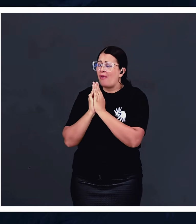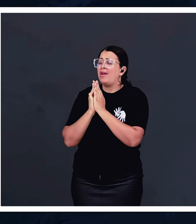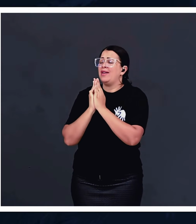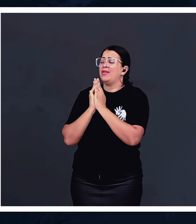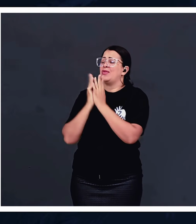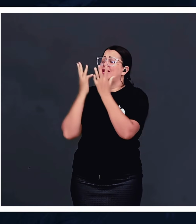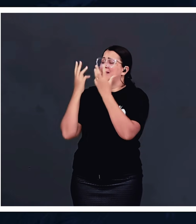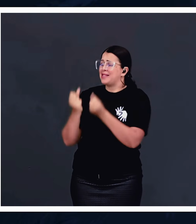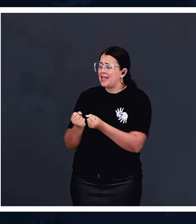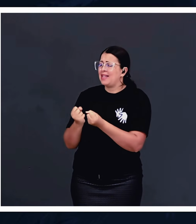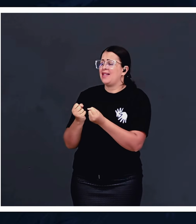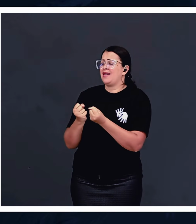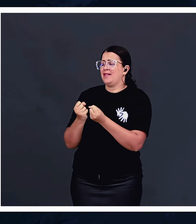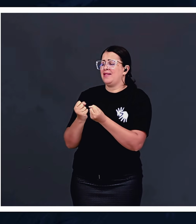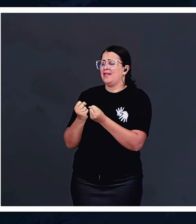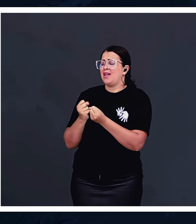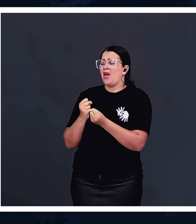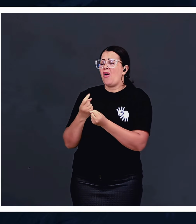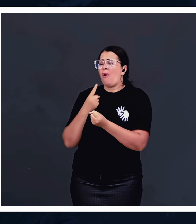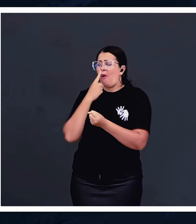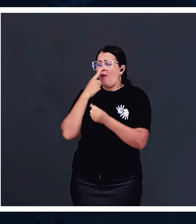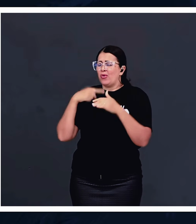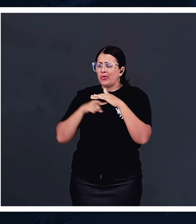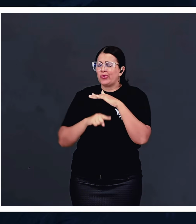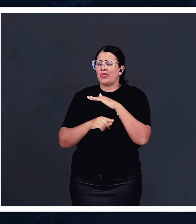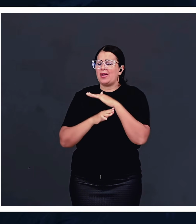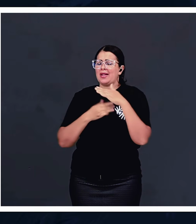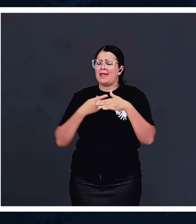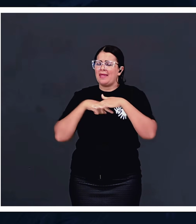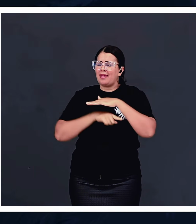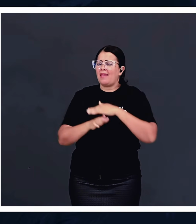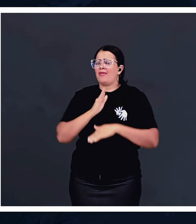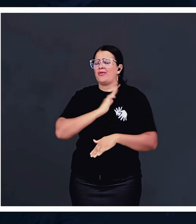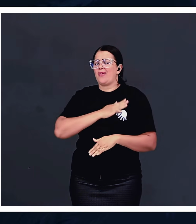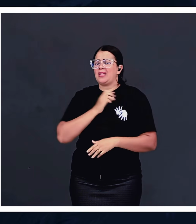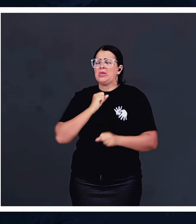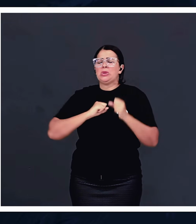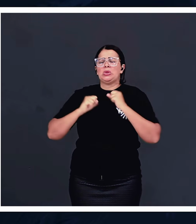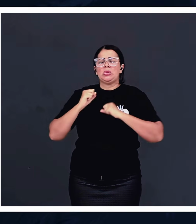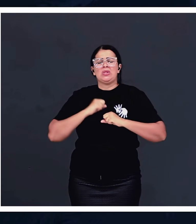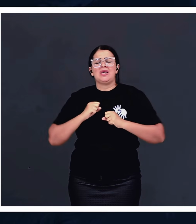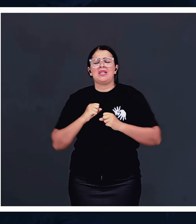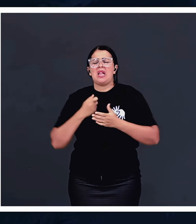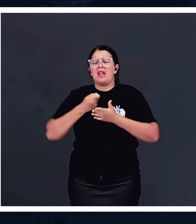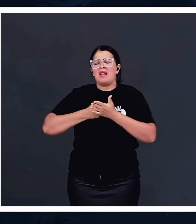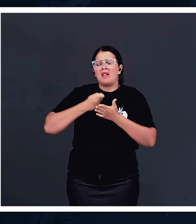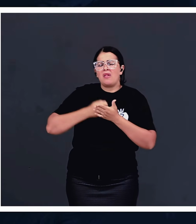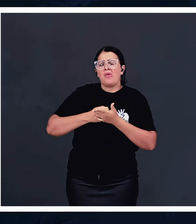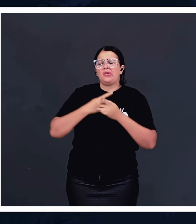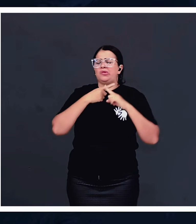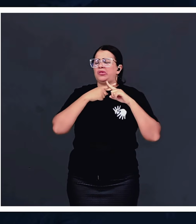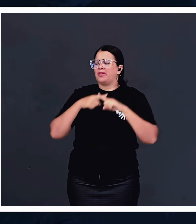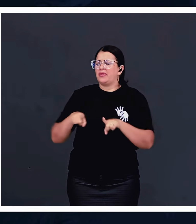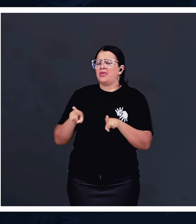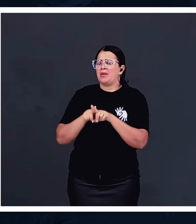necessidades dos Seus filhos, aquilo que eles têm clamado e pedido, suas lutas, meu Deus, seus desafios, eu oro por cada